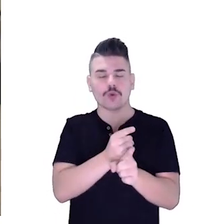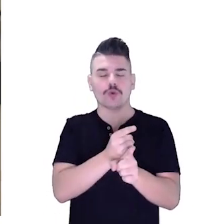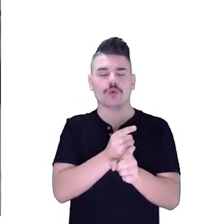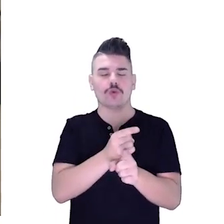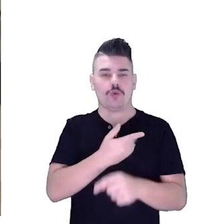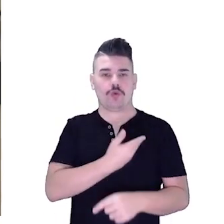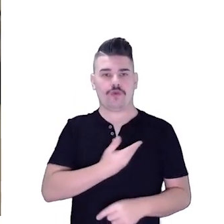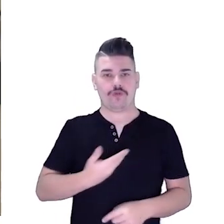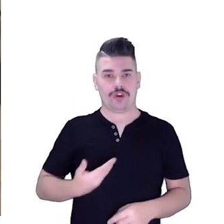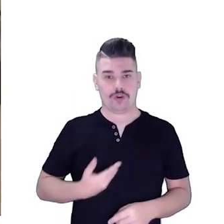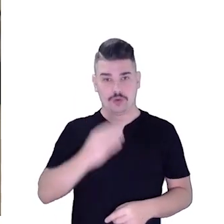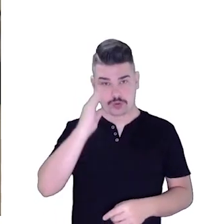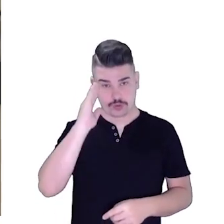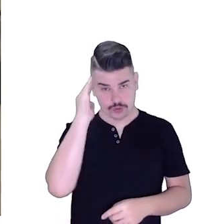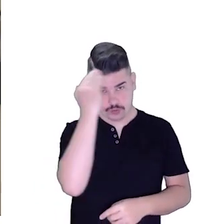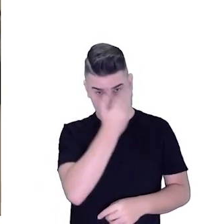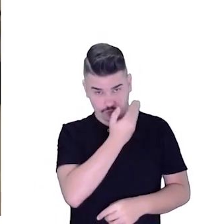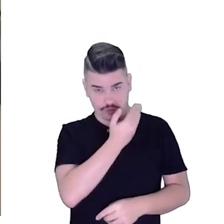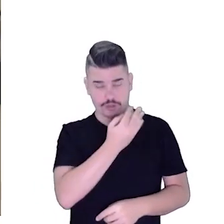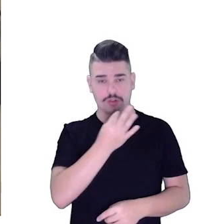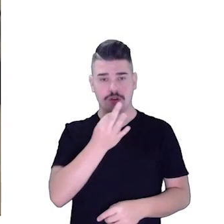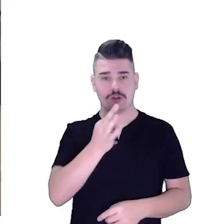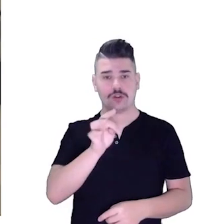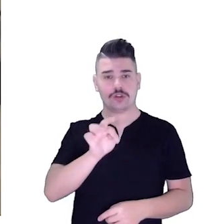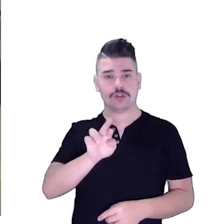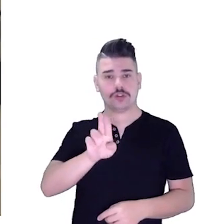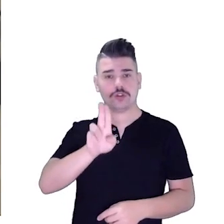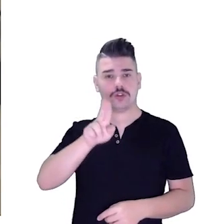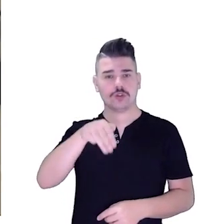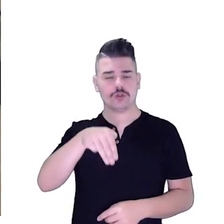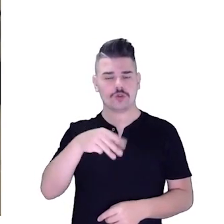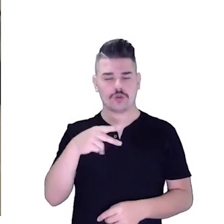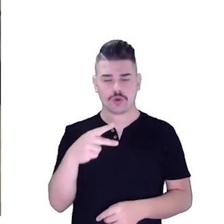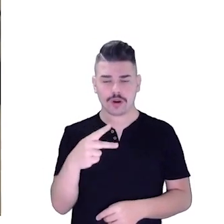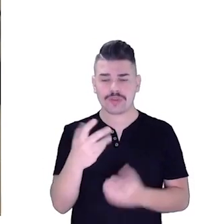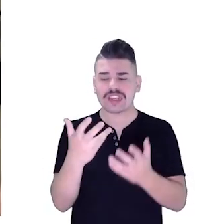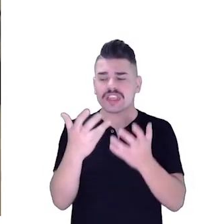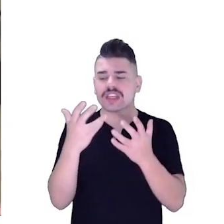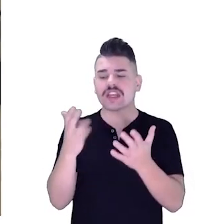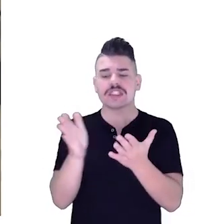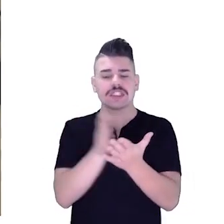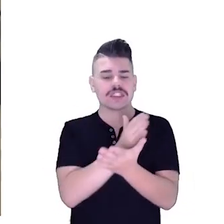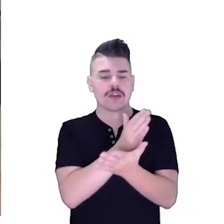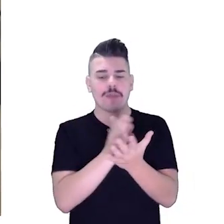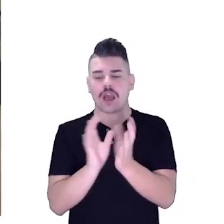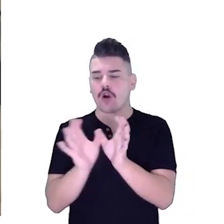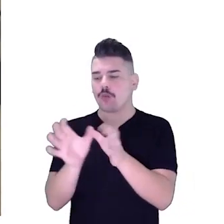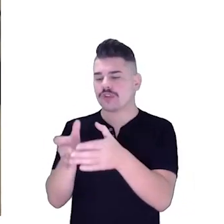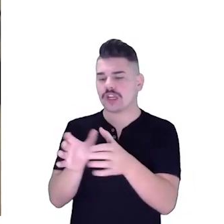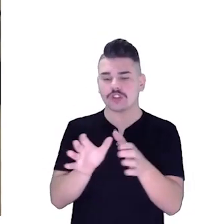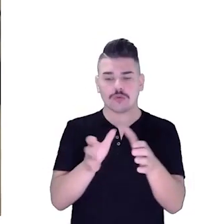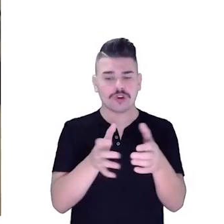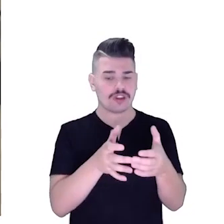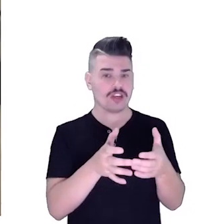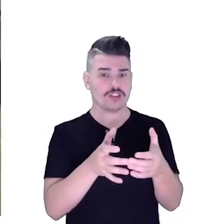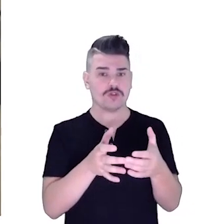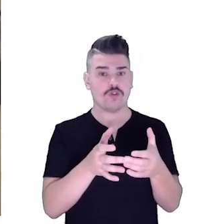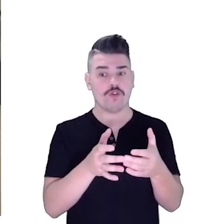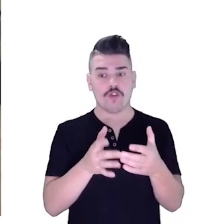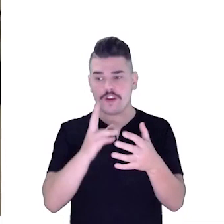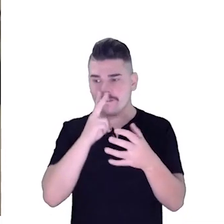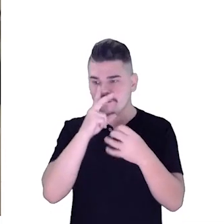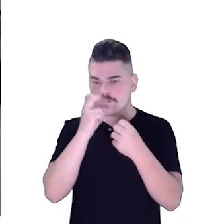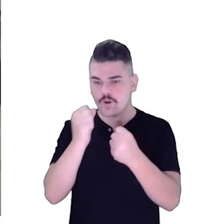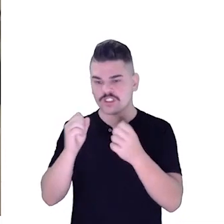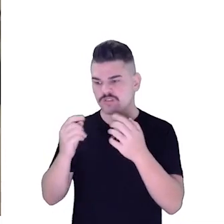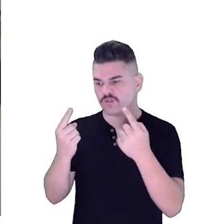estratégia, então, que ela identifica no governo Trump foi de tentar sectarizar e dividir a comunidade, né, então